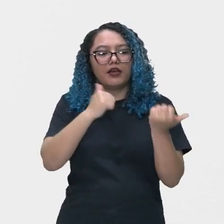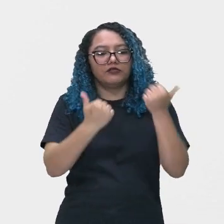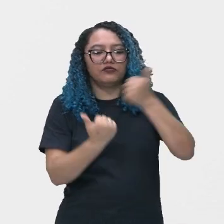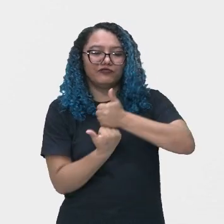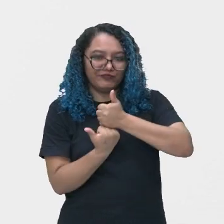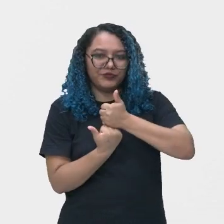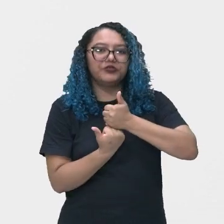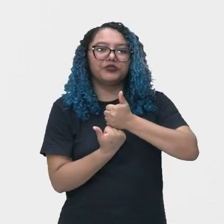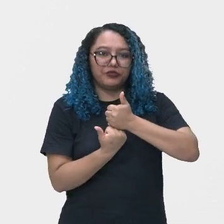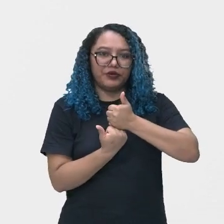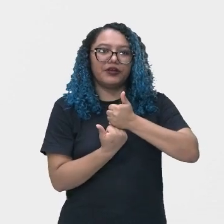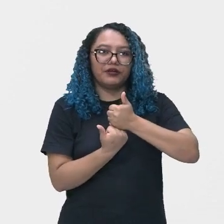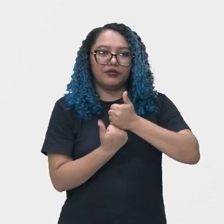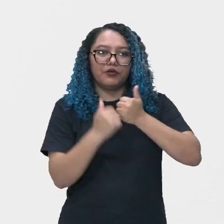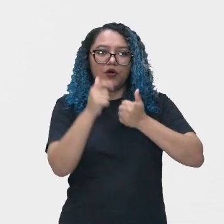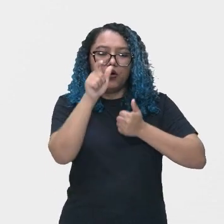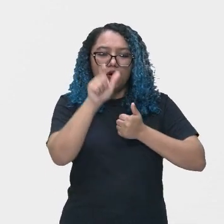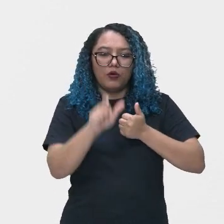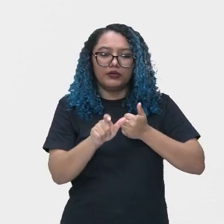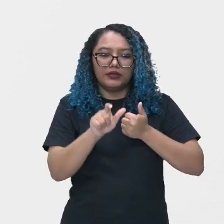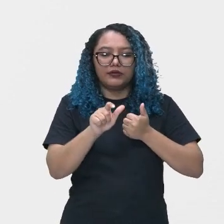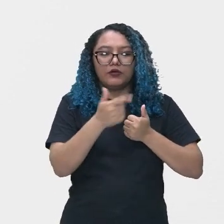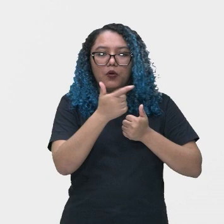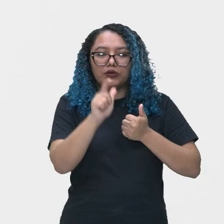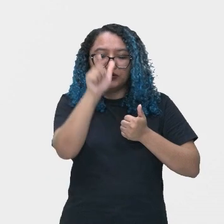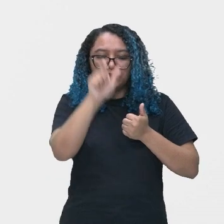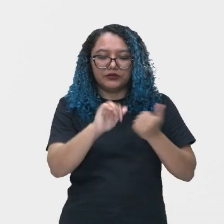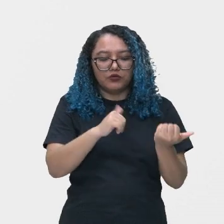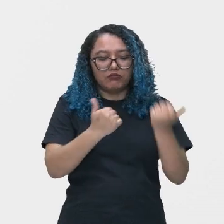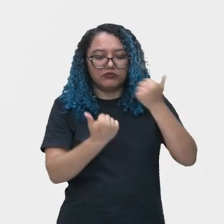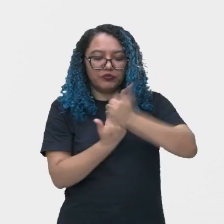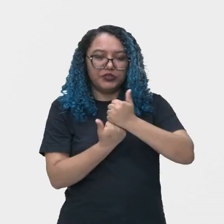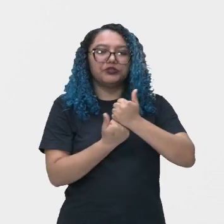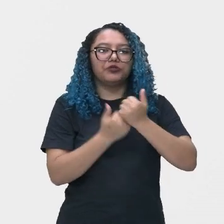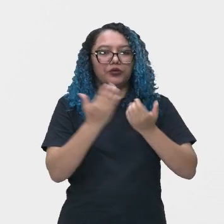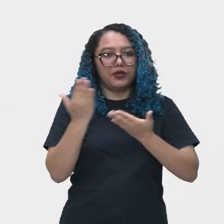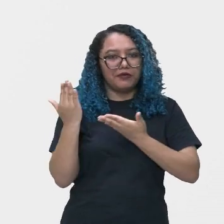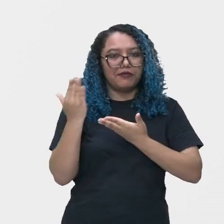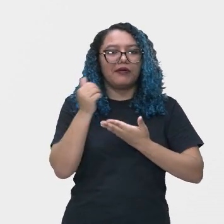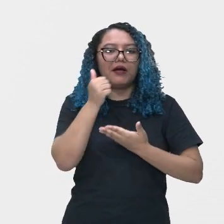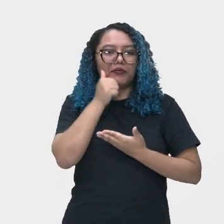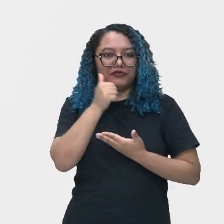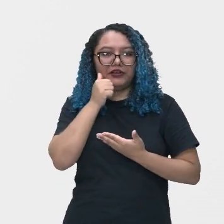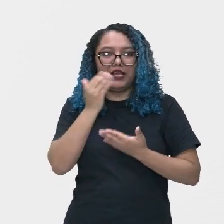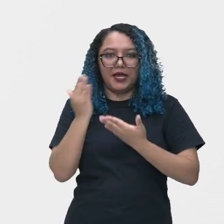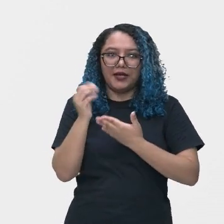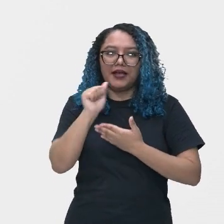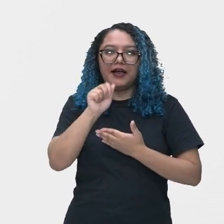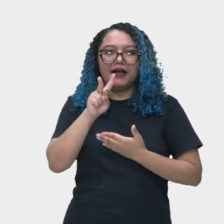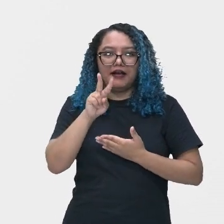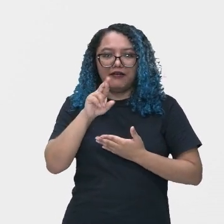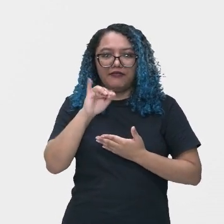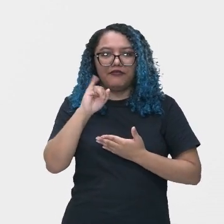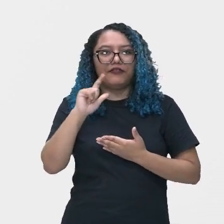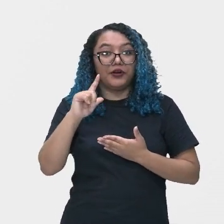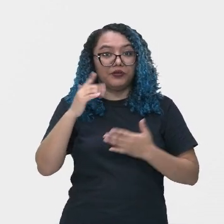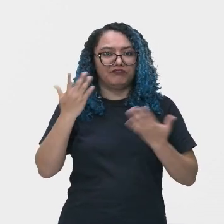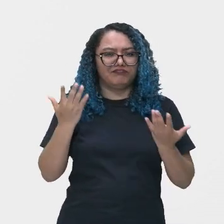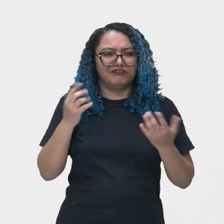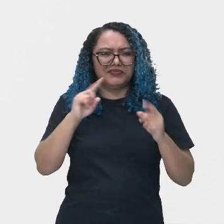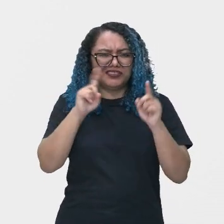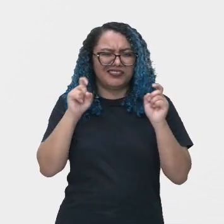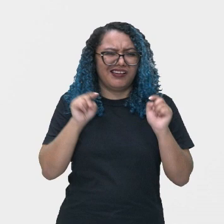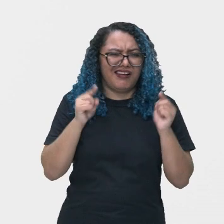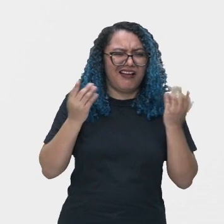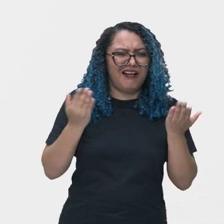né? Tá perguntando, né? Então, Avril Lavigne morreu e foi substituída? Certo? Então, vejam aqui.